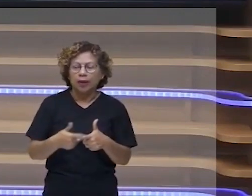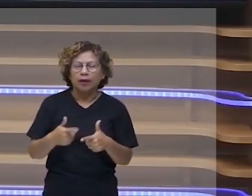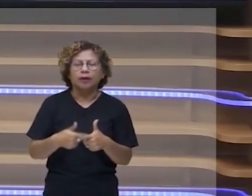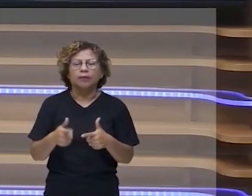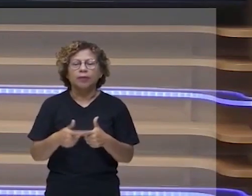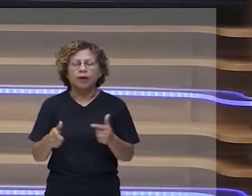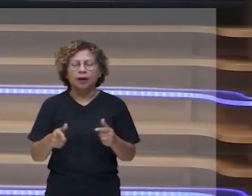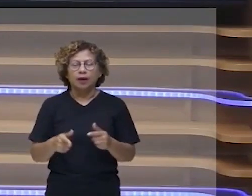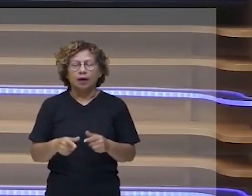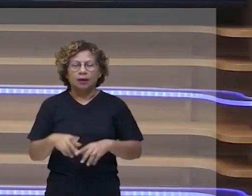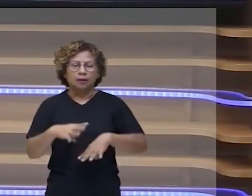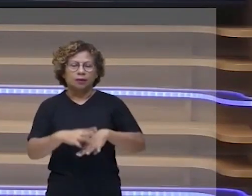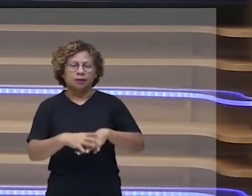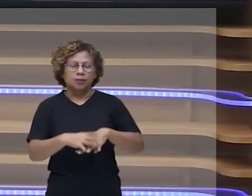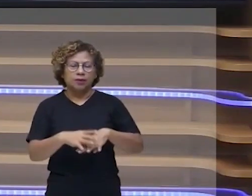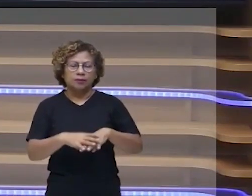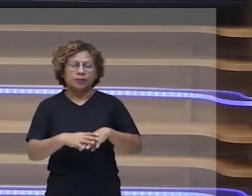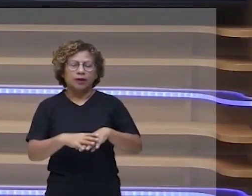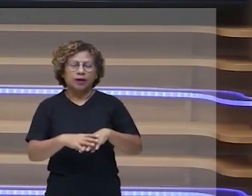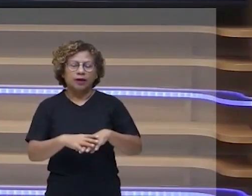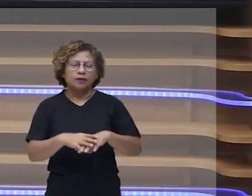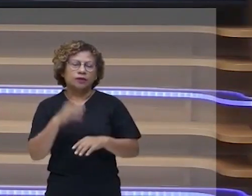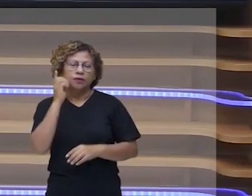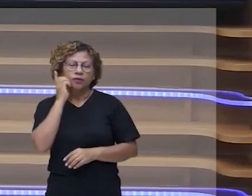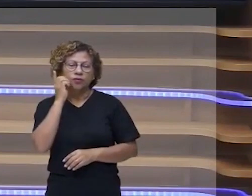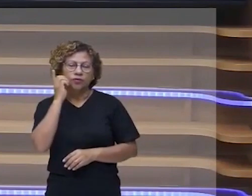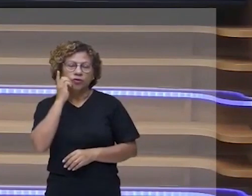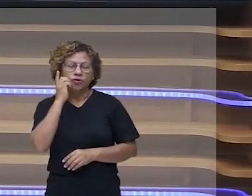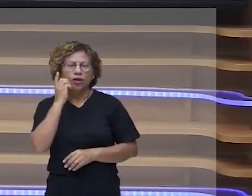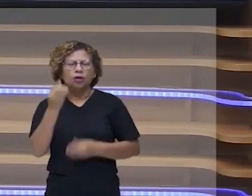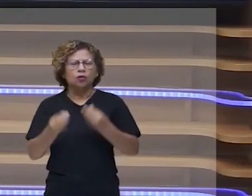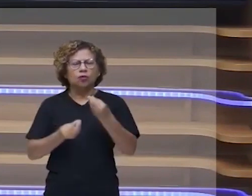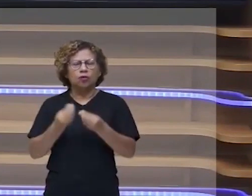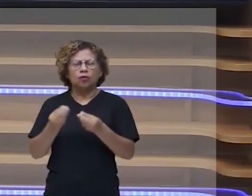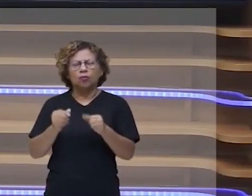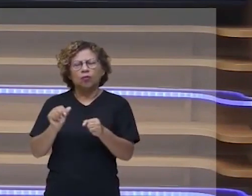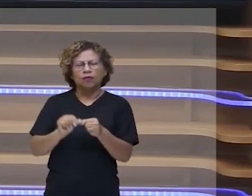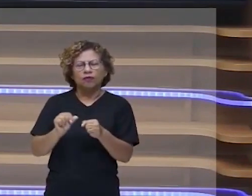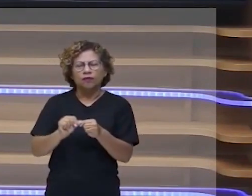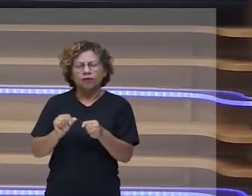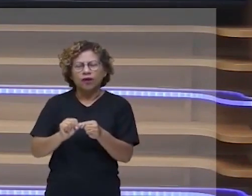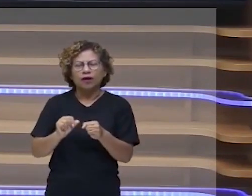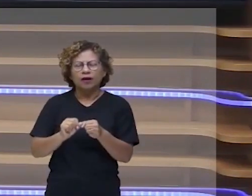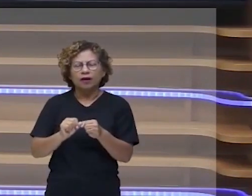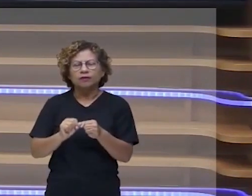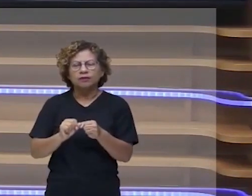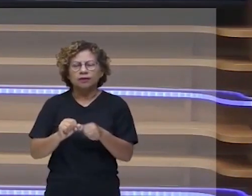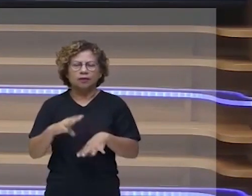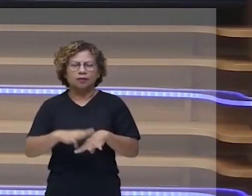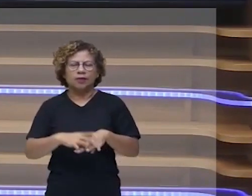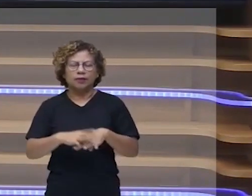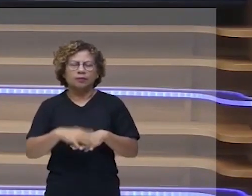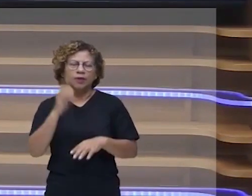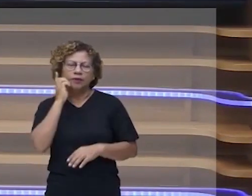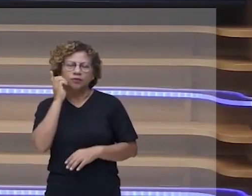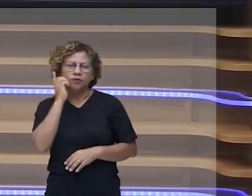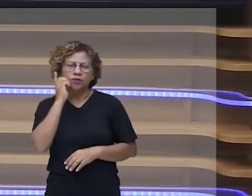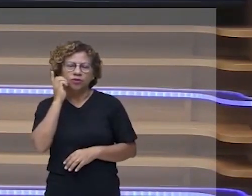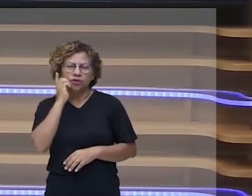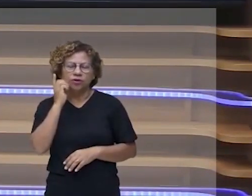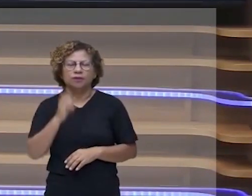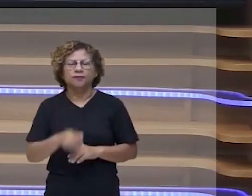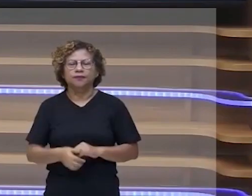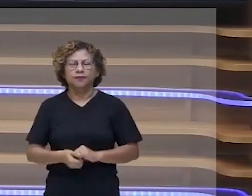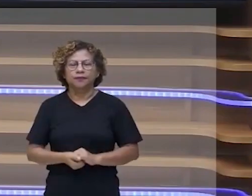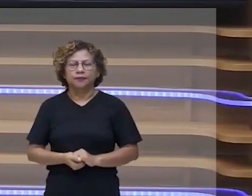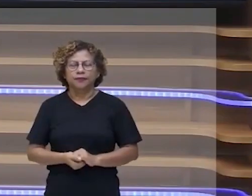matemática, mas para o nosso dia a dia, saber como nós podemos empregar essa operação no nosso cotidiano. Então, vamos conferir aqui o nosso